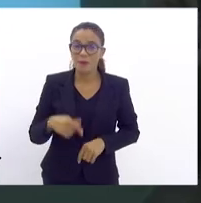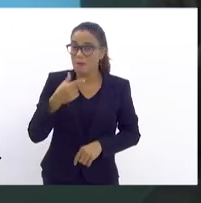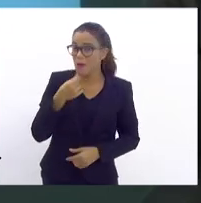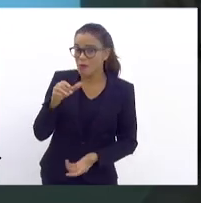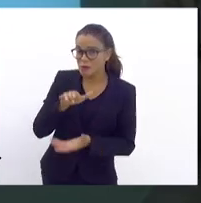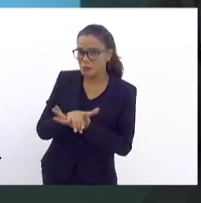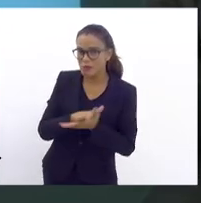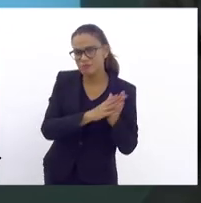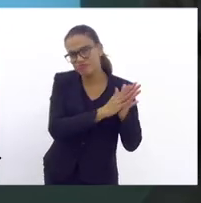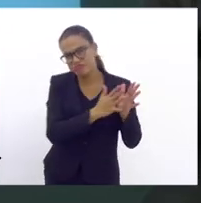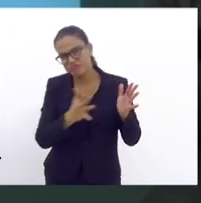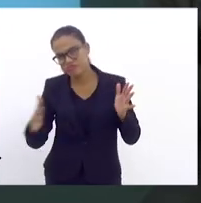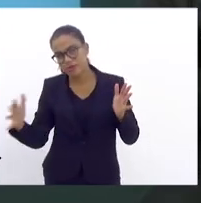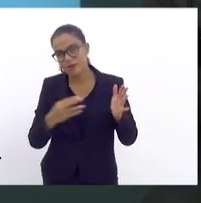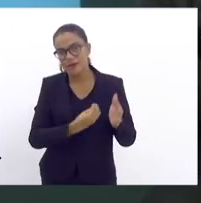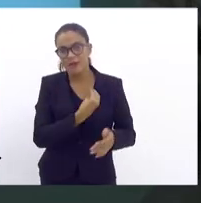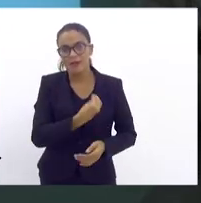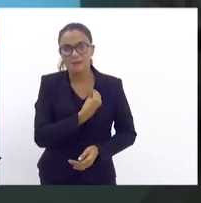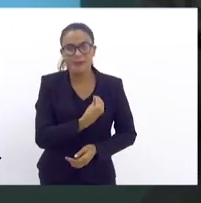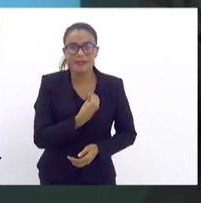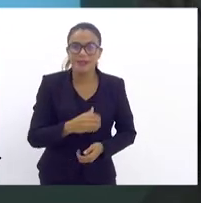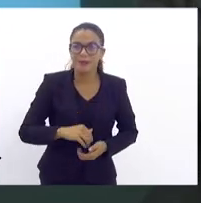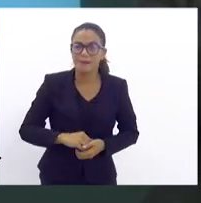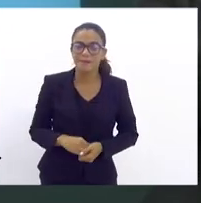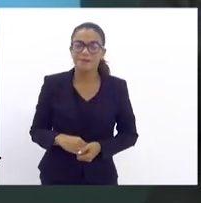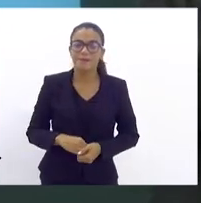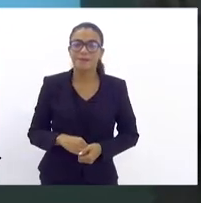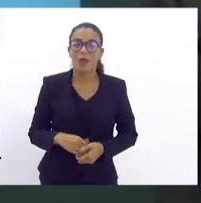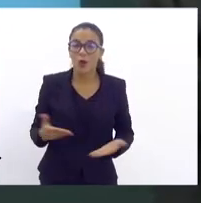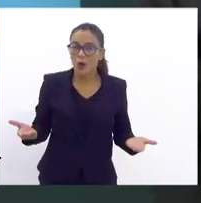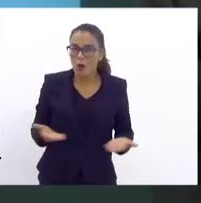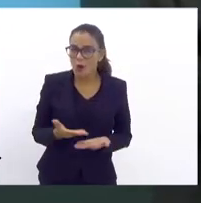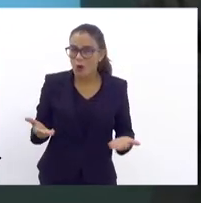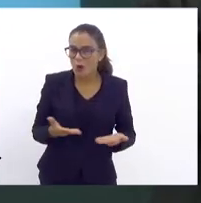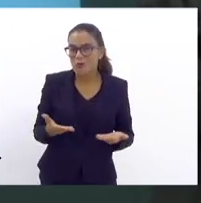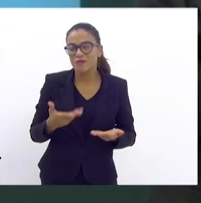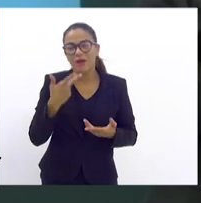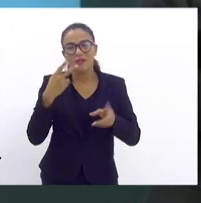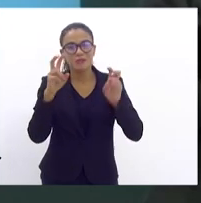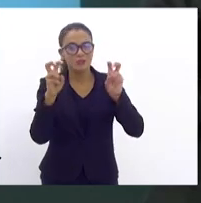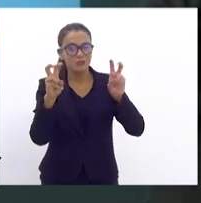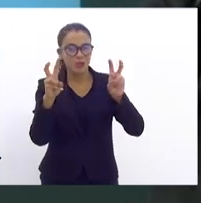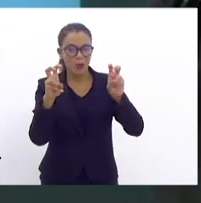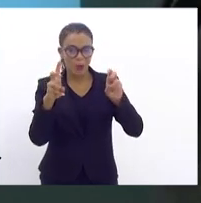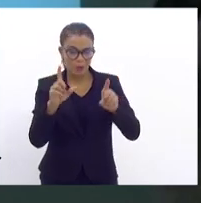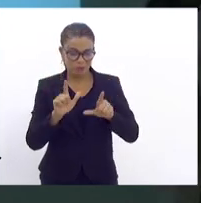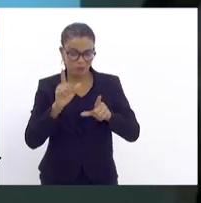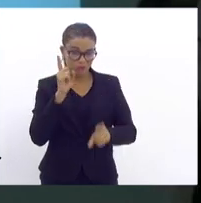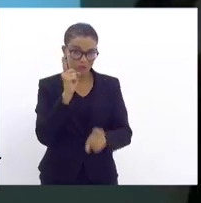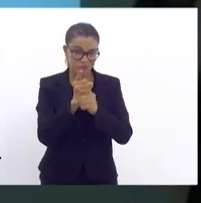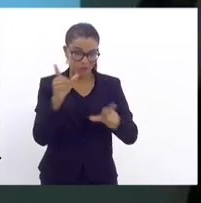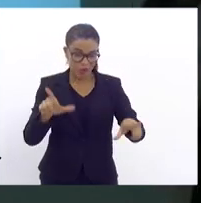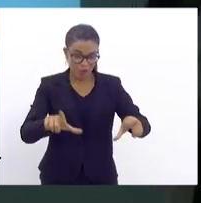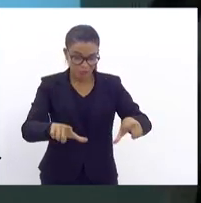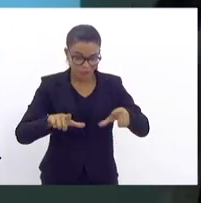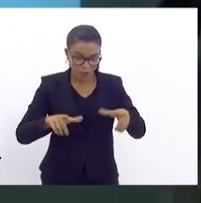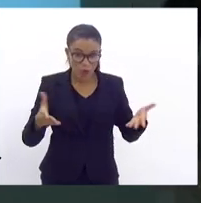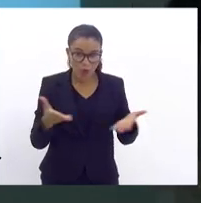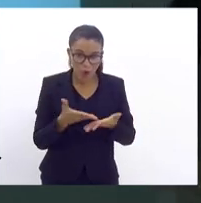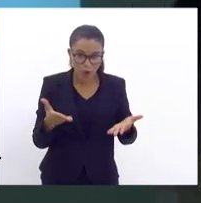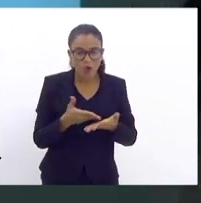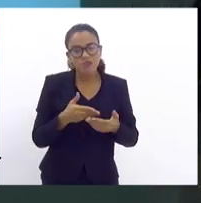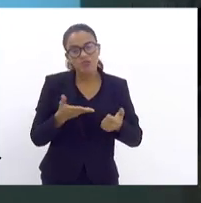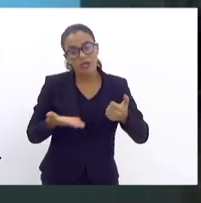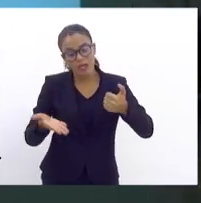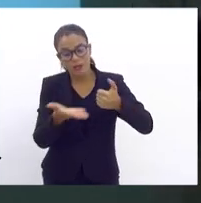por toda a sua vida né com Hoje estaríamos falando que seria se fosse um diagnosticado hoje quando criança seria nível